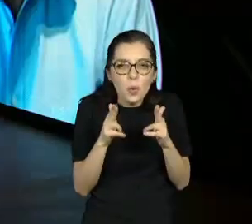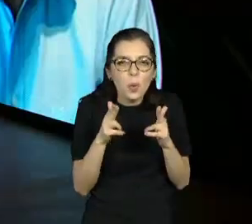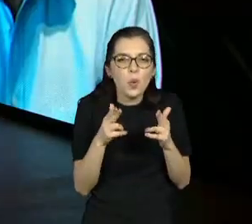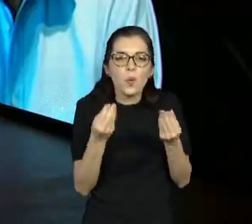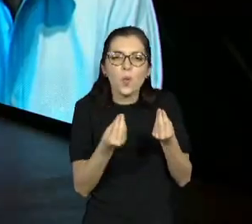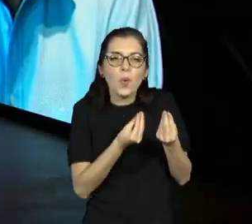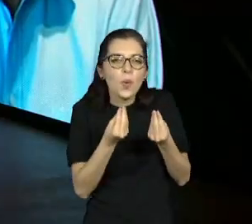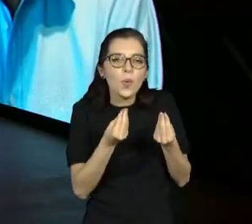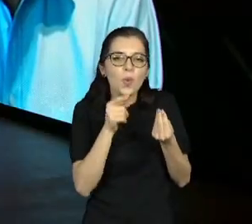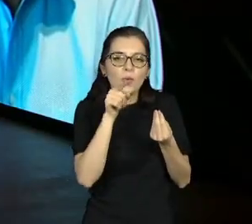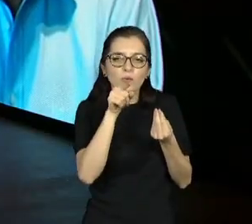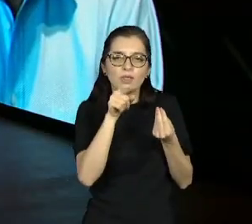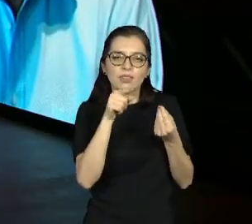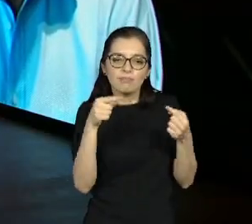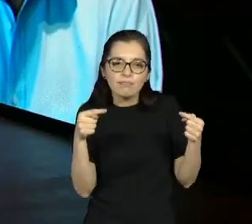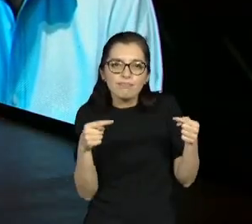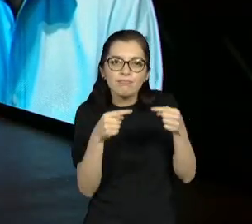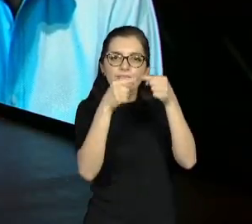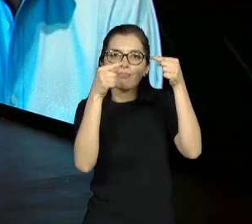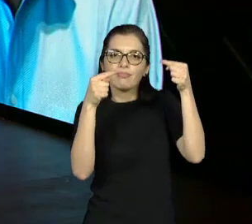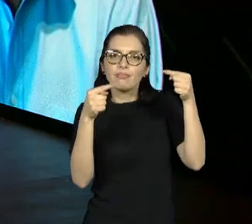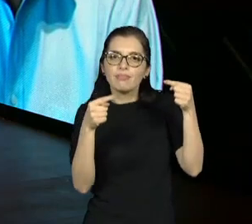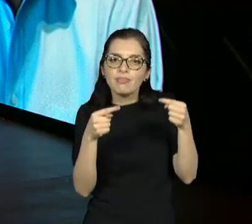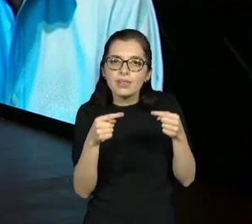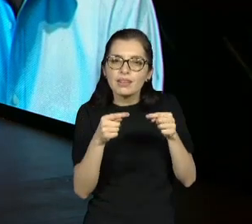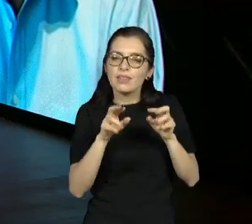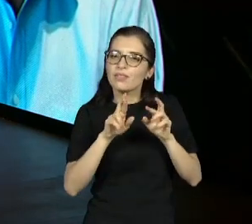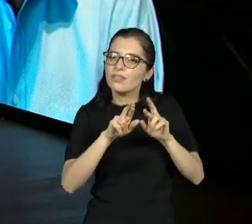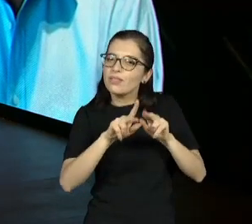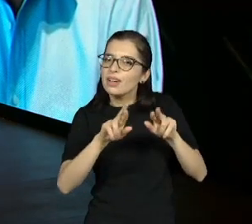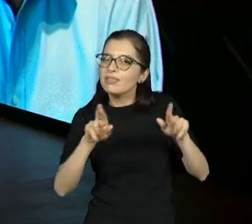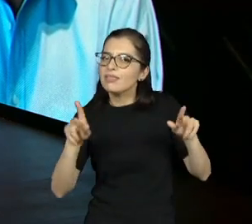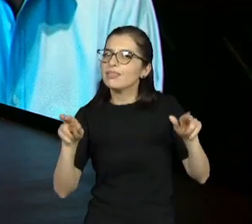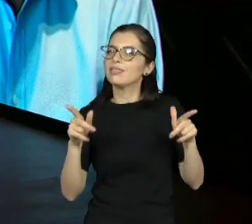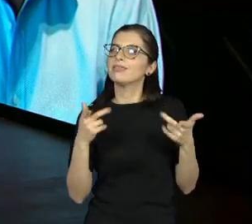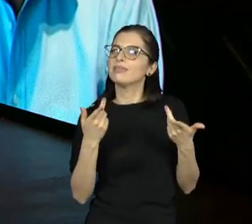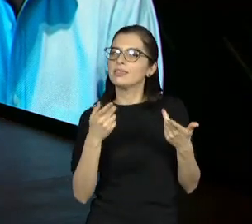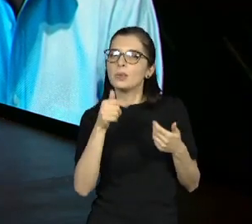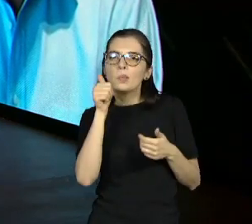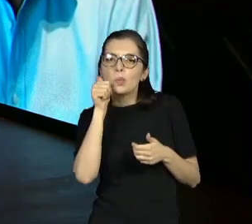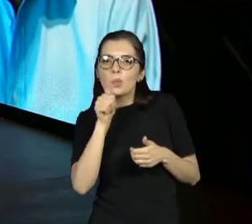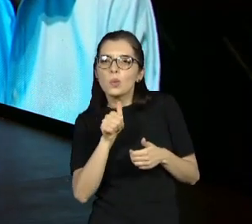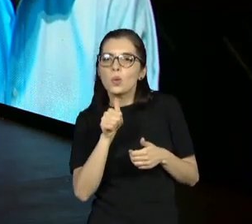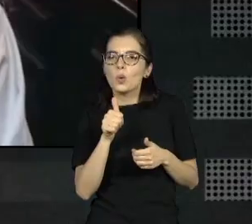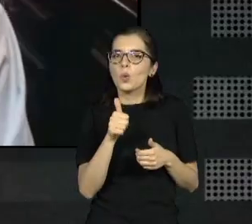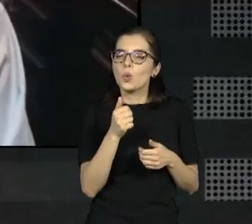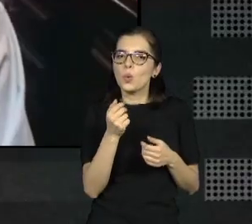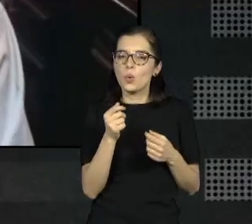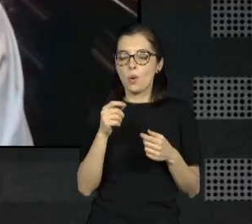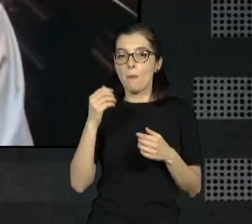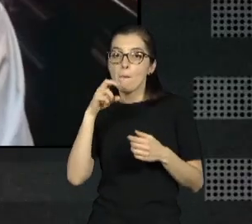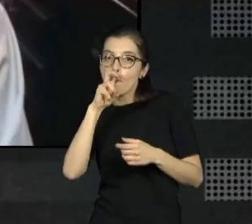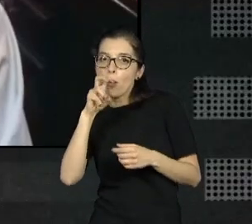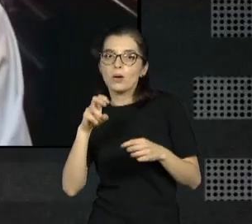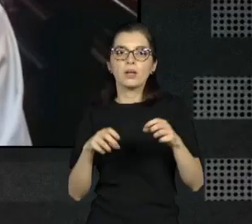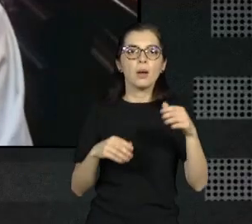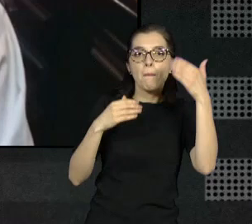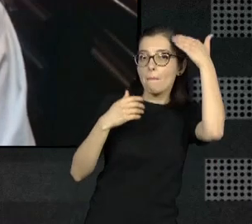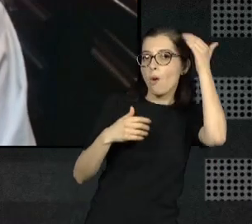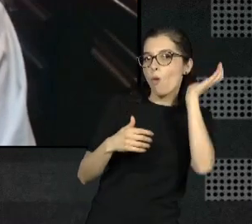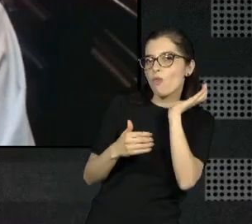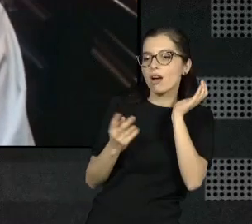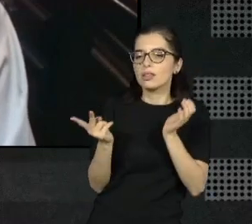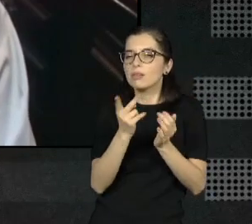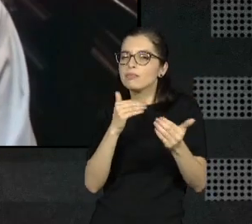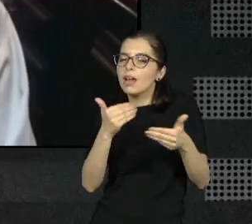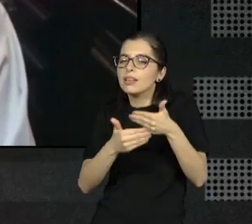semelhanças, diferenças entre essas duas meninas, fora o fato de elas terem revolucionado os quadrinhos? A proposta é um